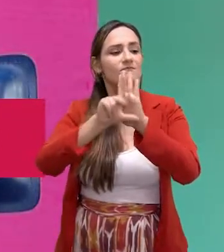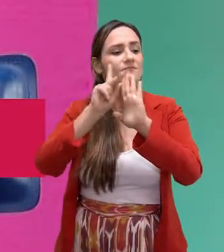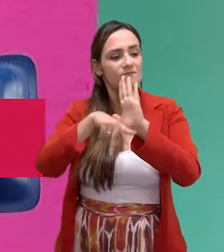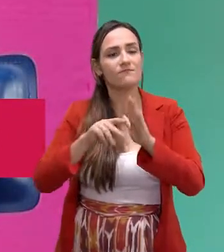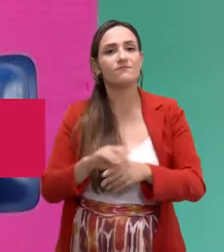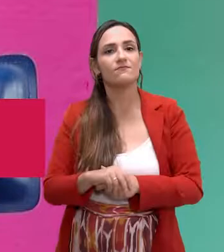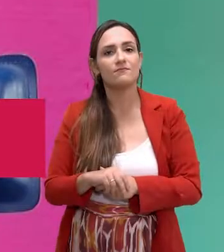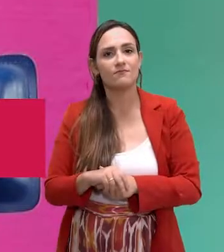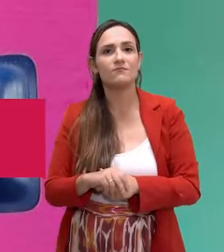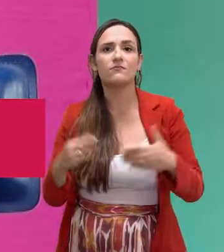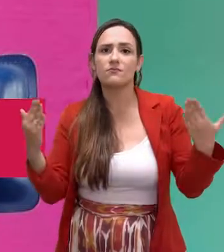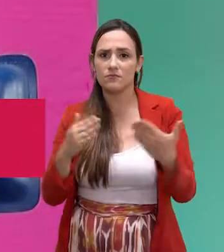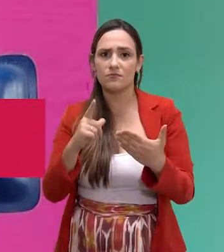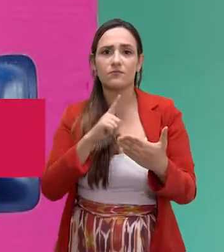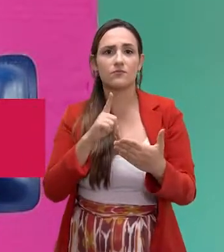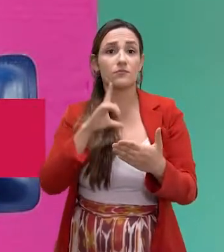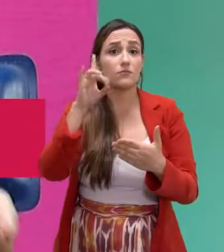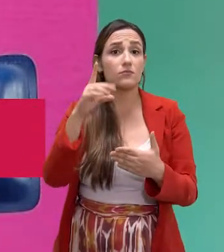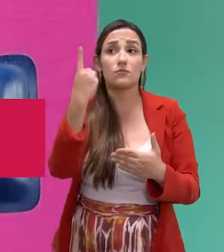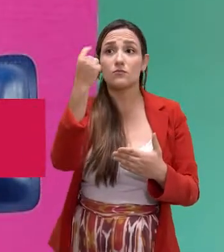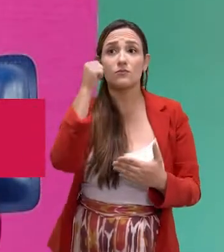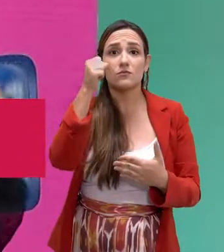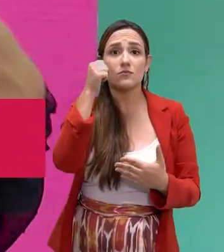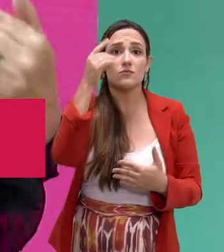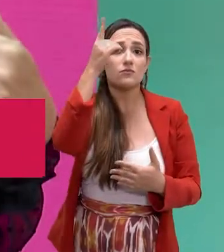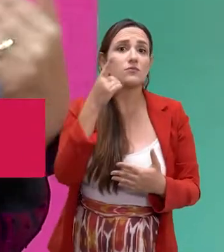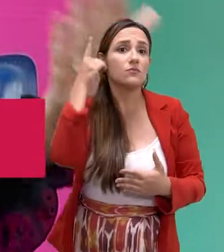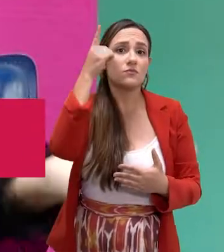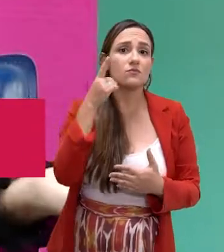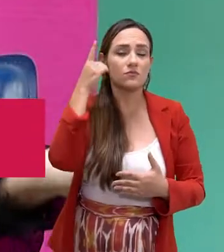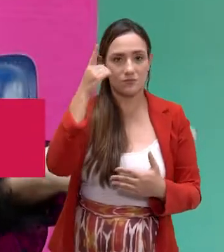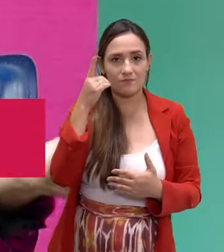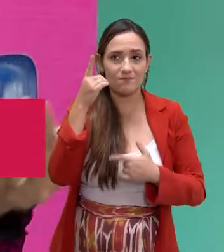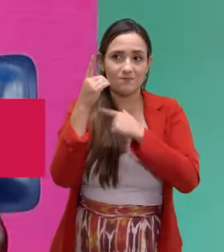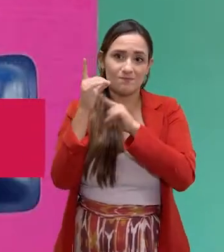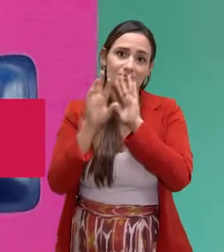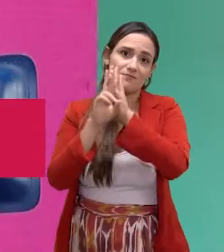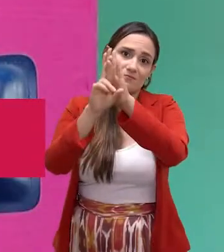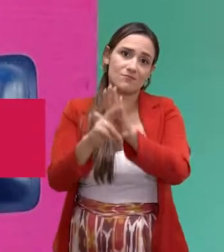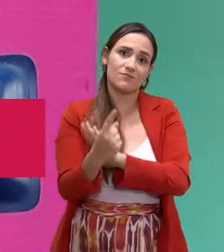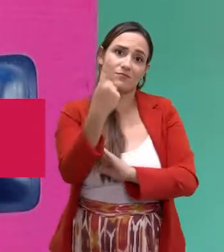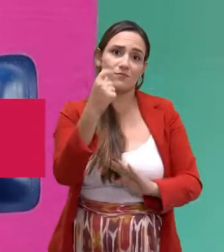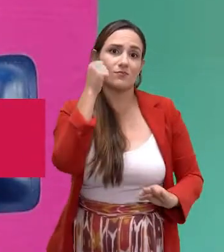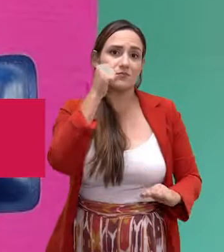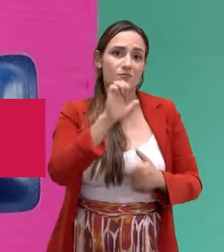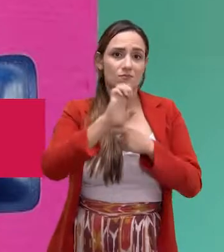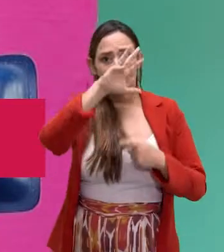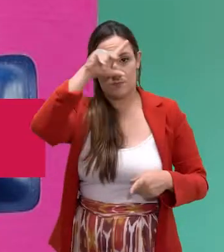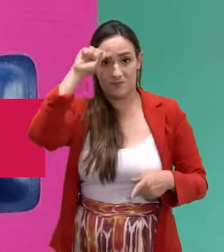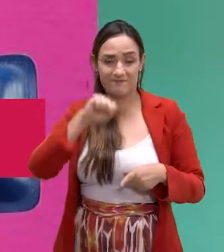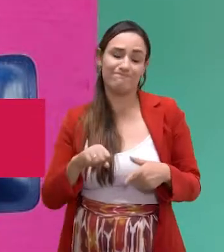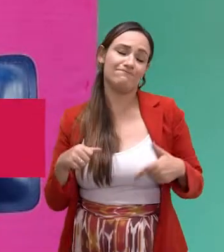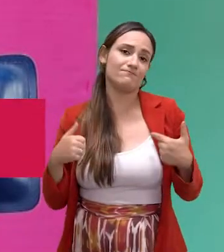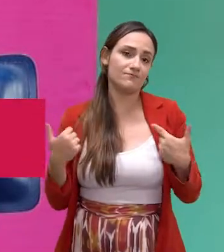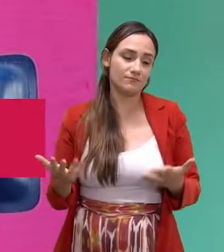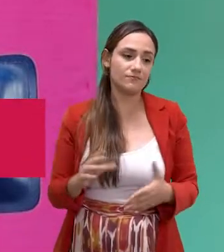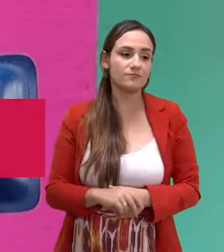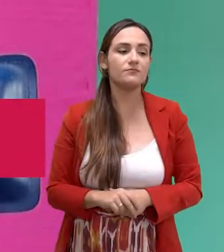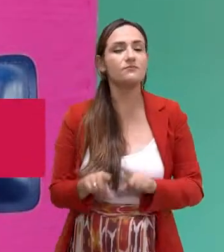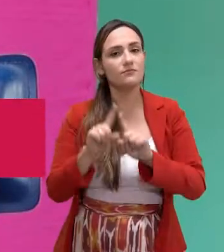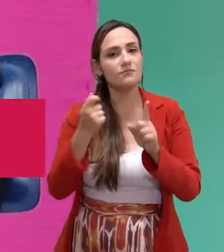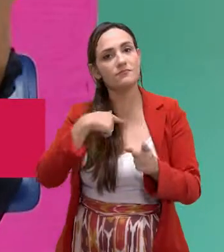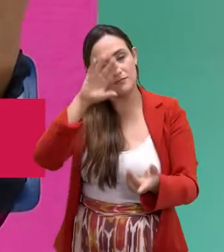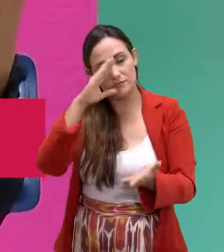lá somente a deputada Mara Caseiro representando a mulher, né, sul-mato-grossense, e acredito